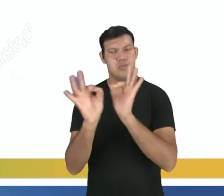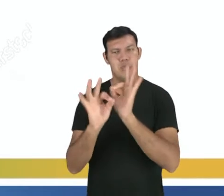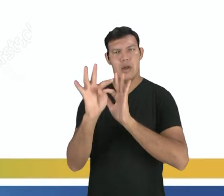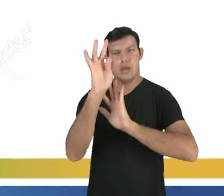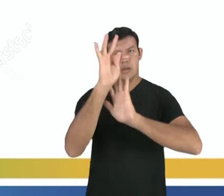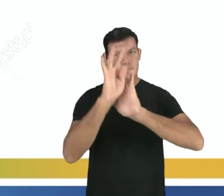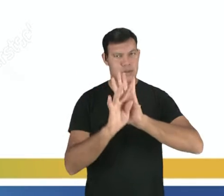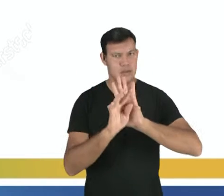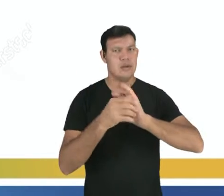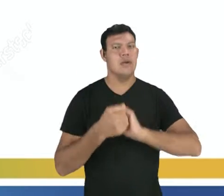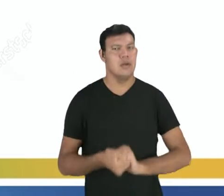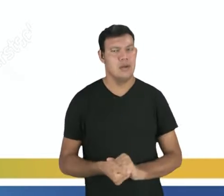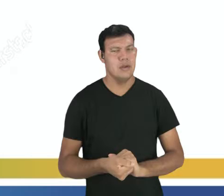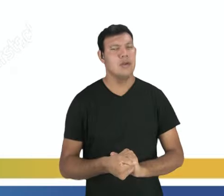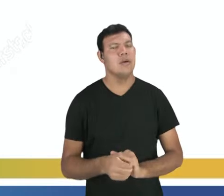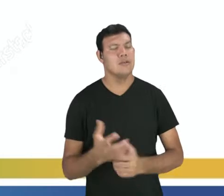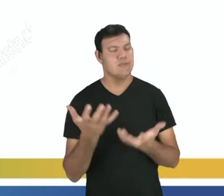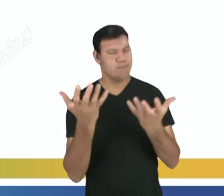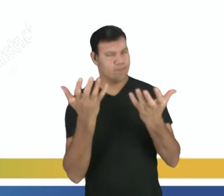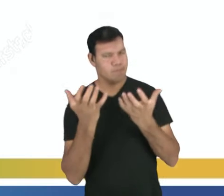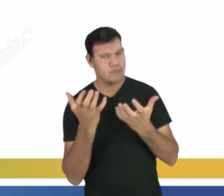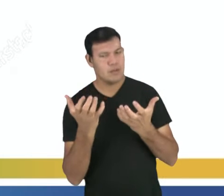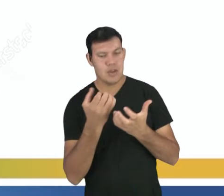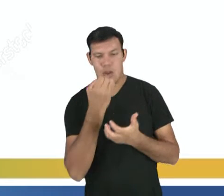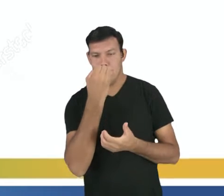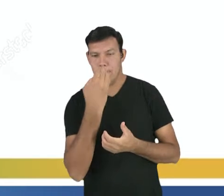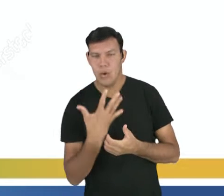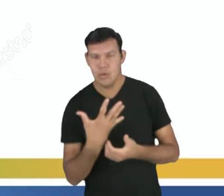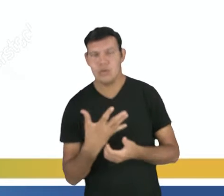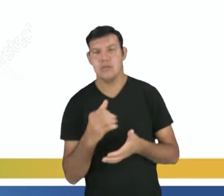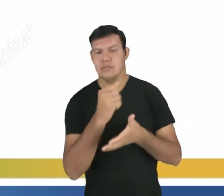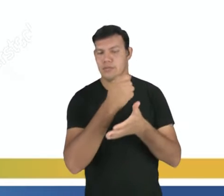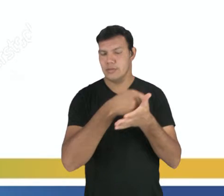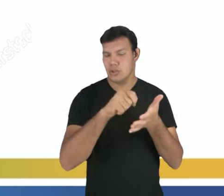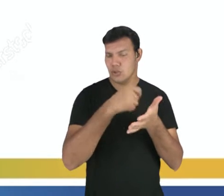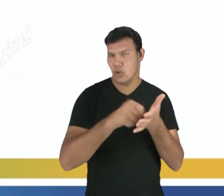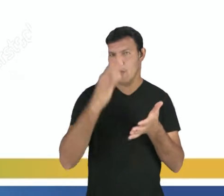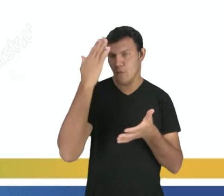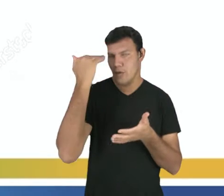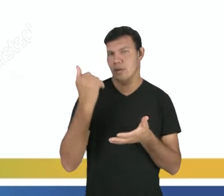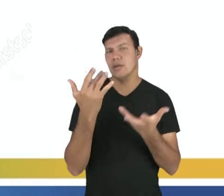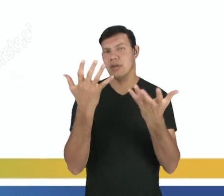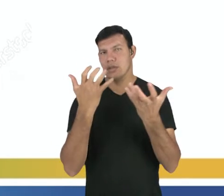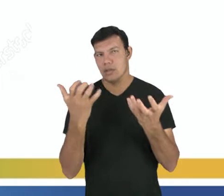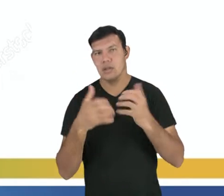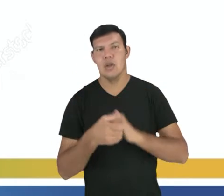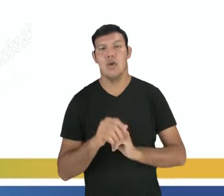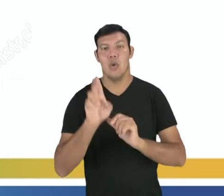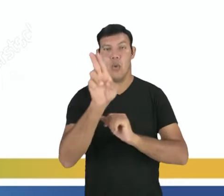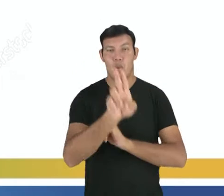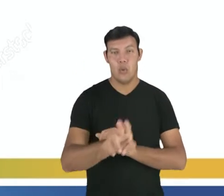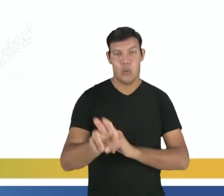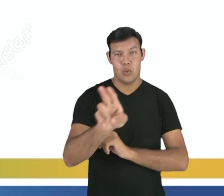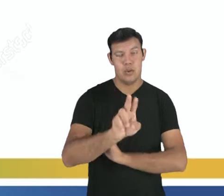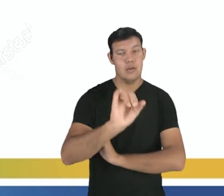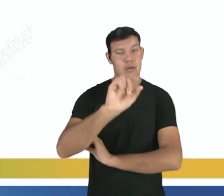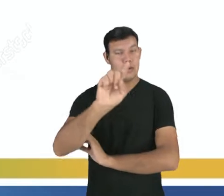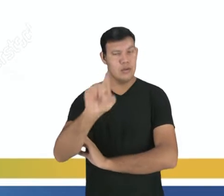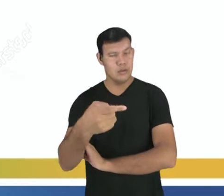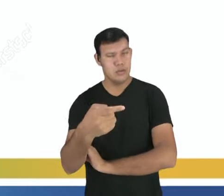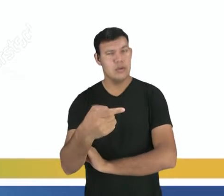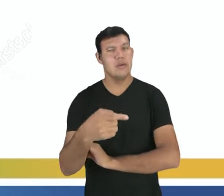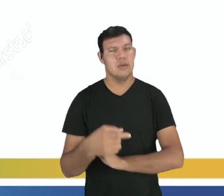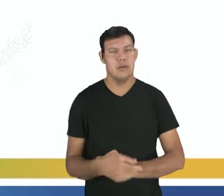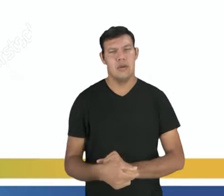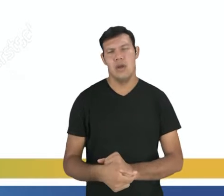ali como você quer que ele fique, como o autor quer que ele fique, tá bom? O uso da vírgula ele é mais uma